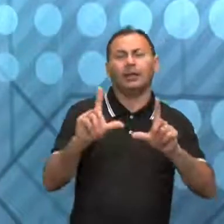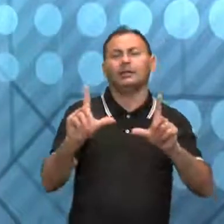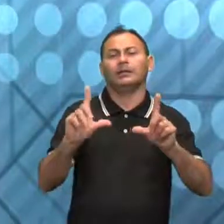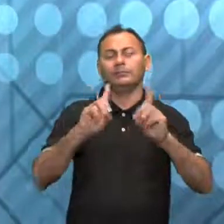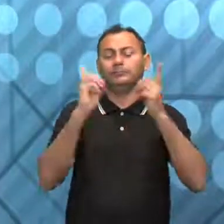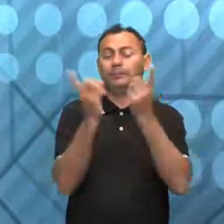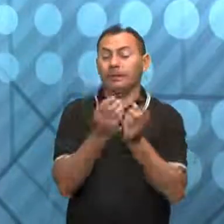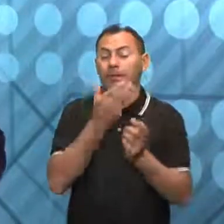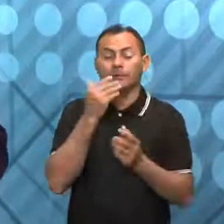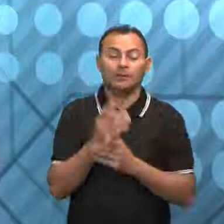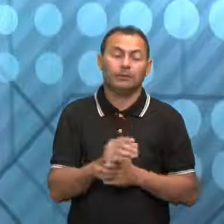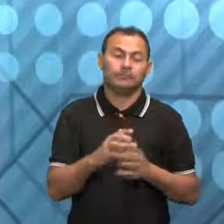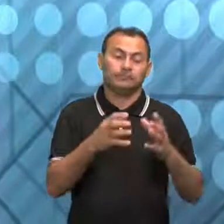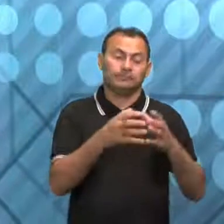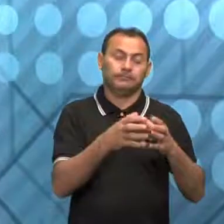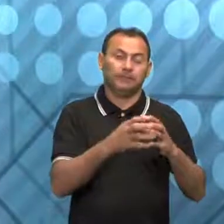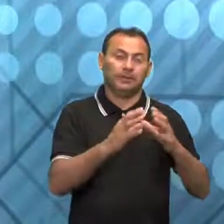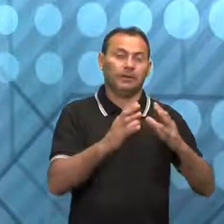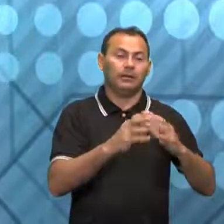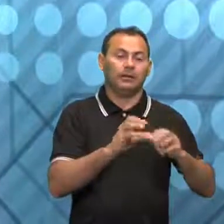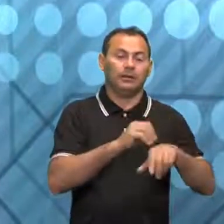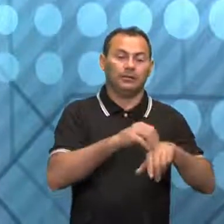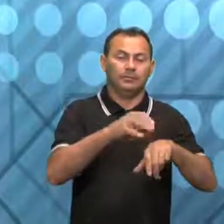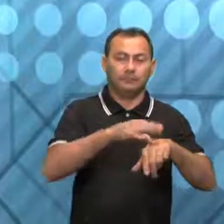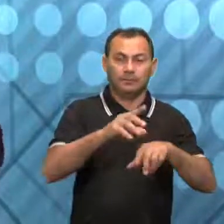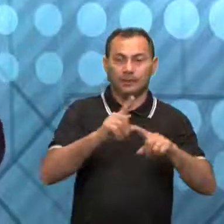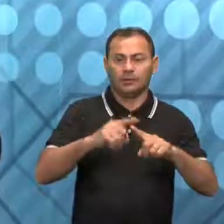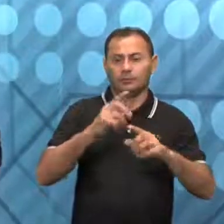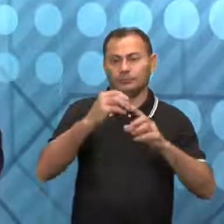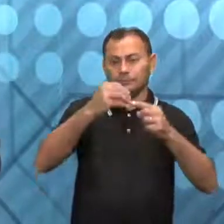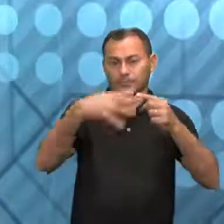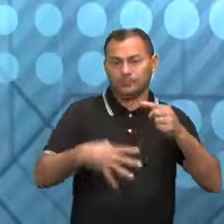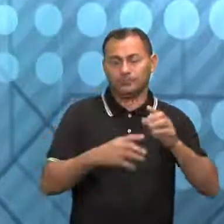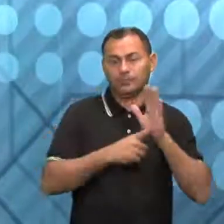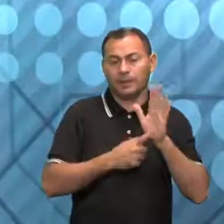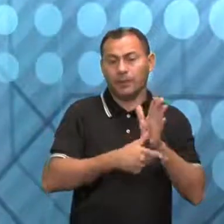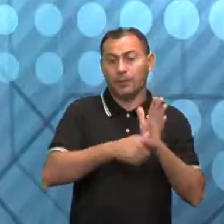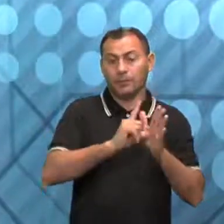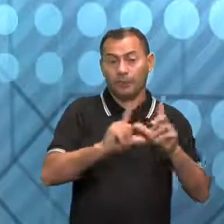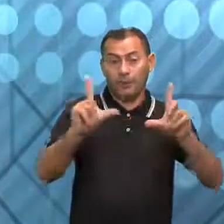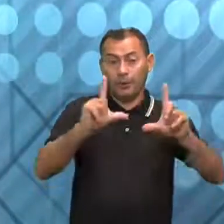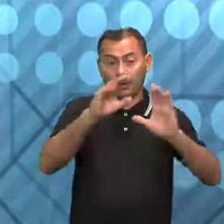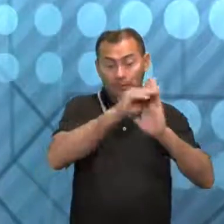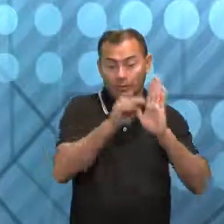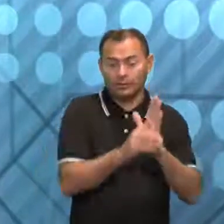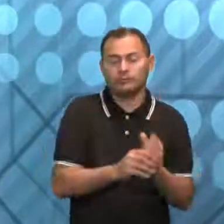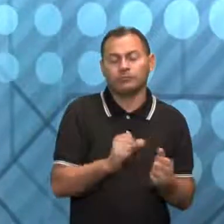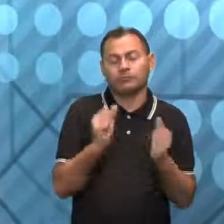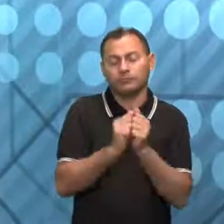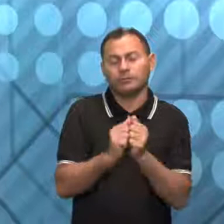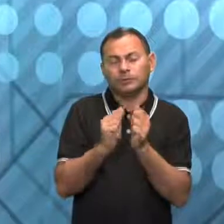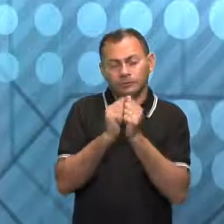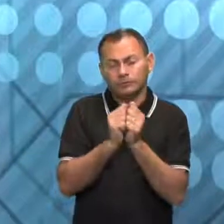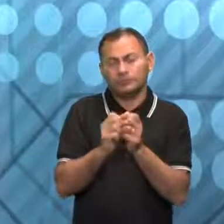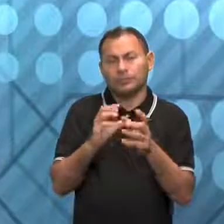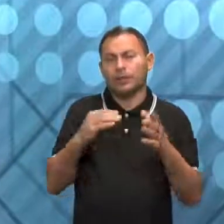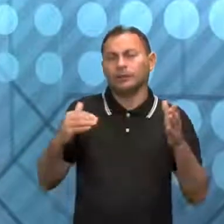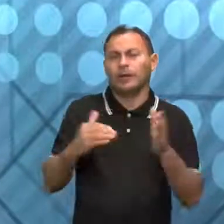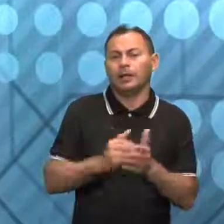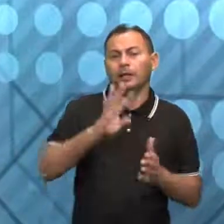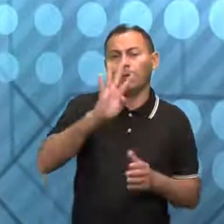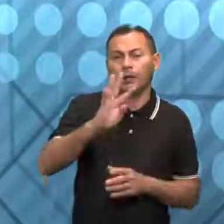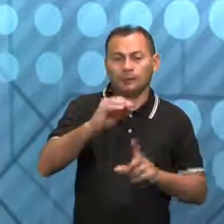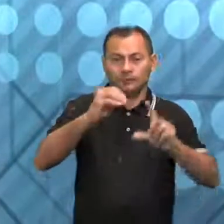transmissão de TV e ela pode transmitir não somente o programa que ela transmite hoje, ela pode transmitir simultaneamente até